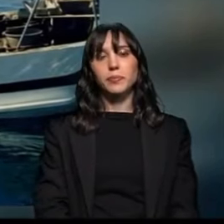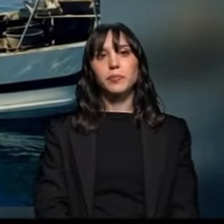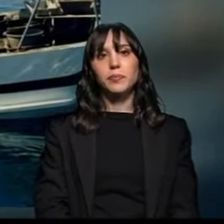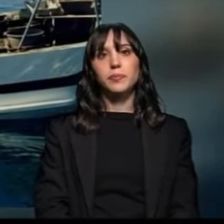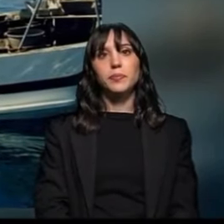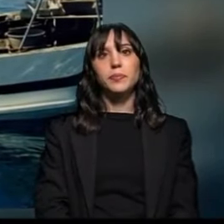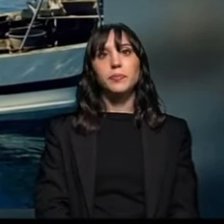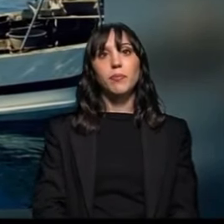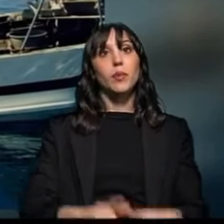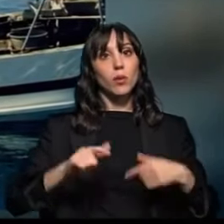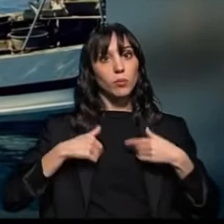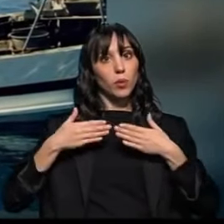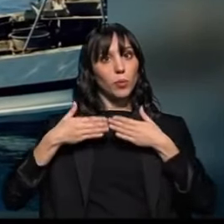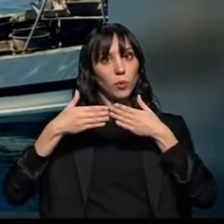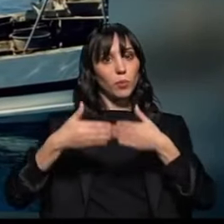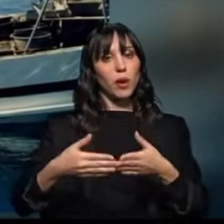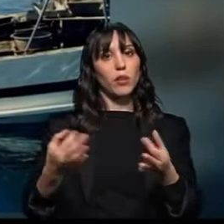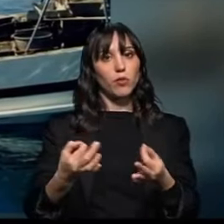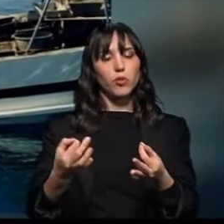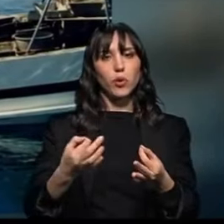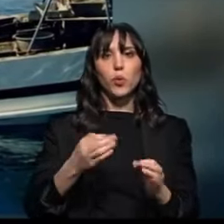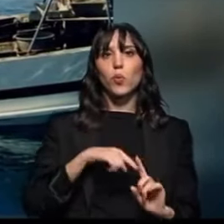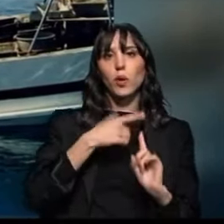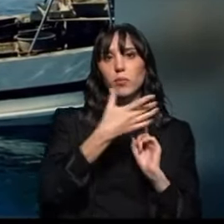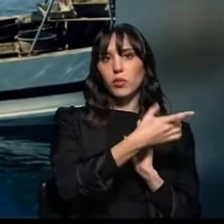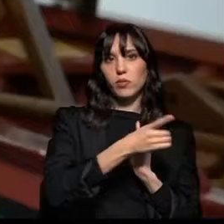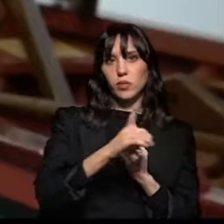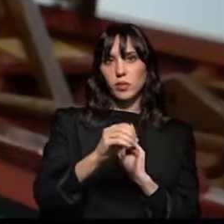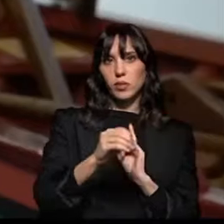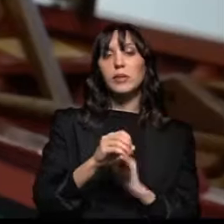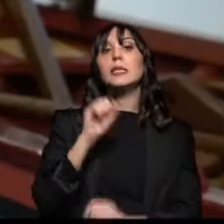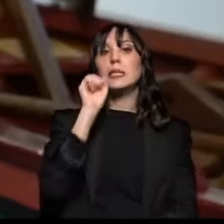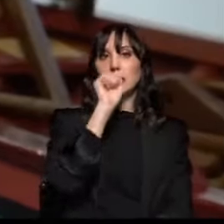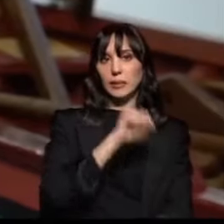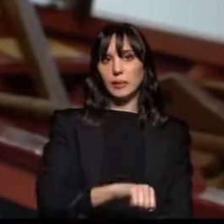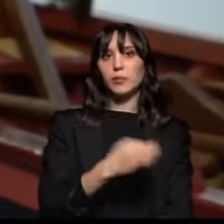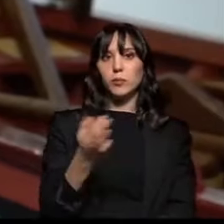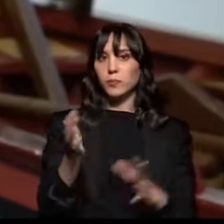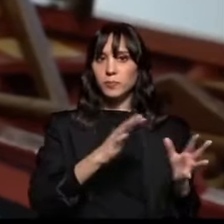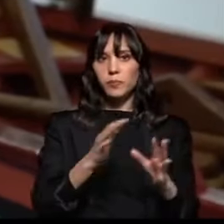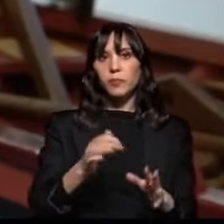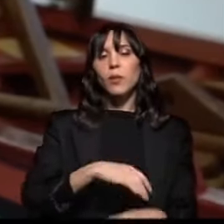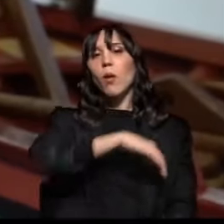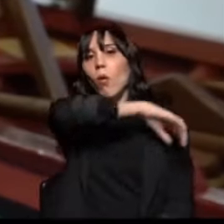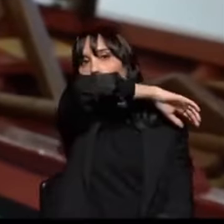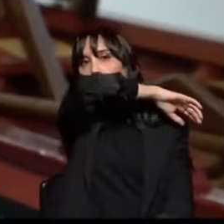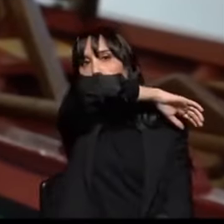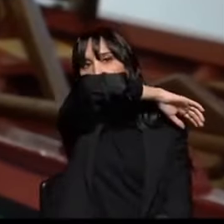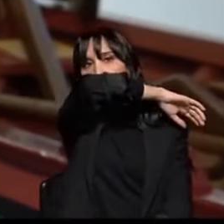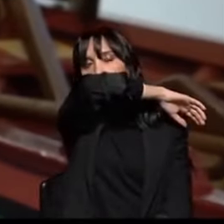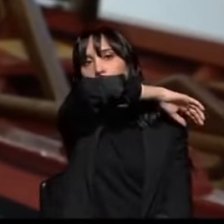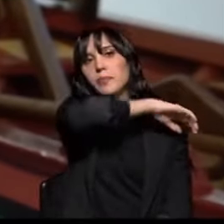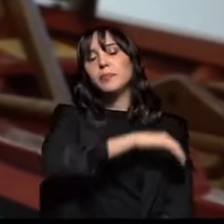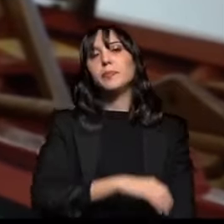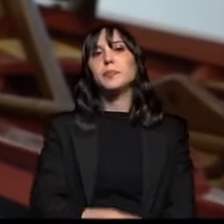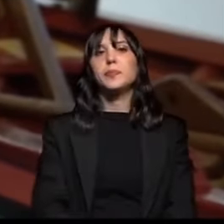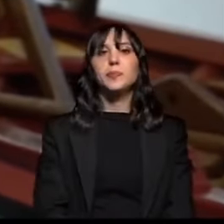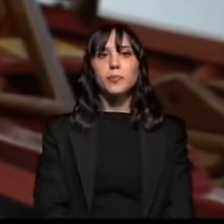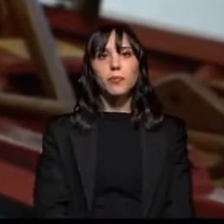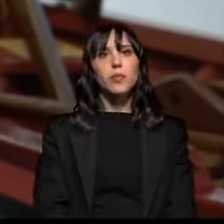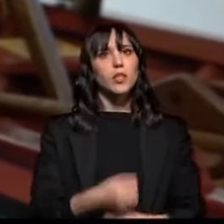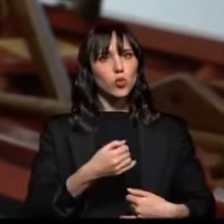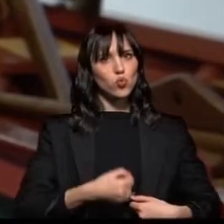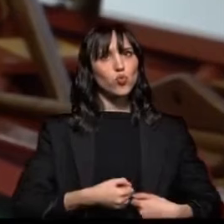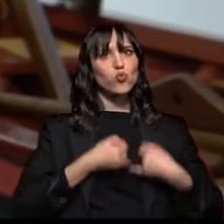seus próprios barcos a partir dos anos 60. Sim, vamos a partir pôr dos mais, anos 60, mais ou menos pois. Por aí. E teve sustos?